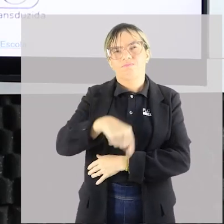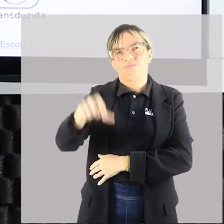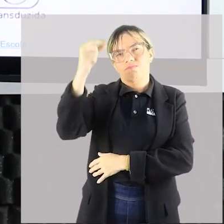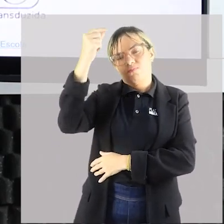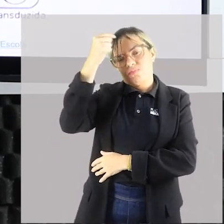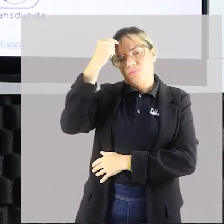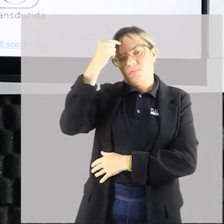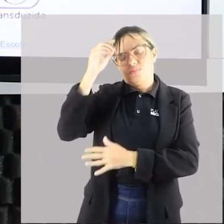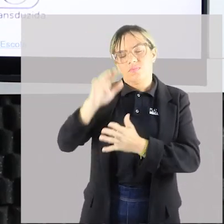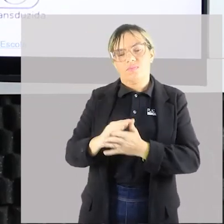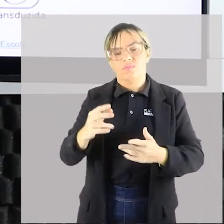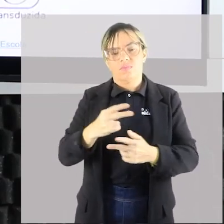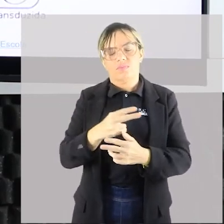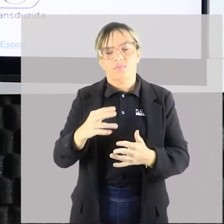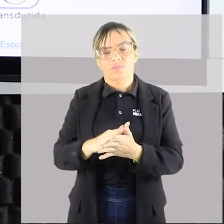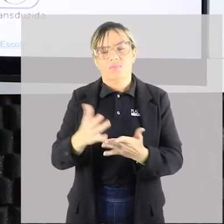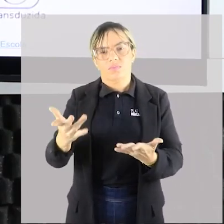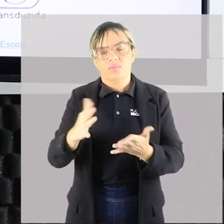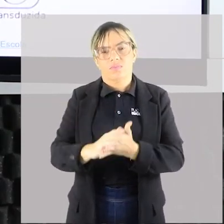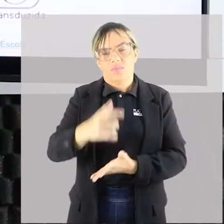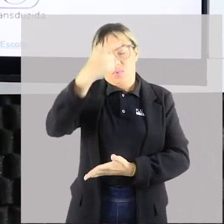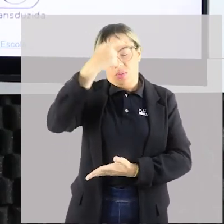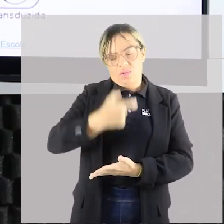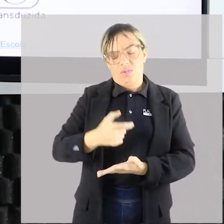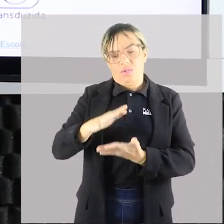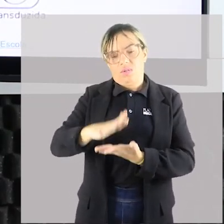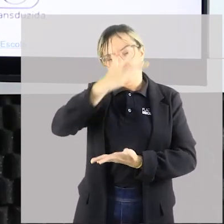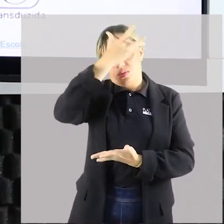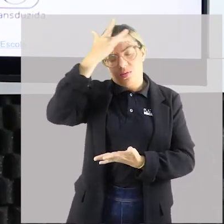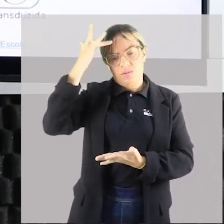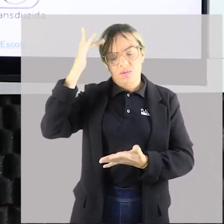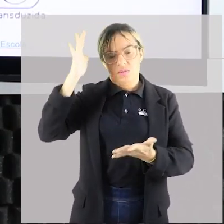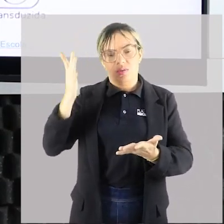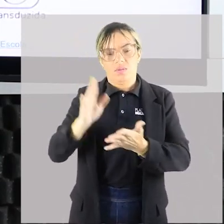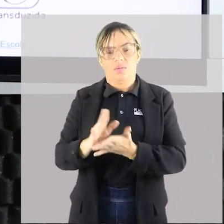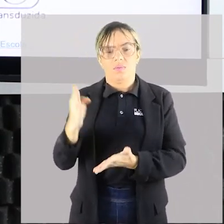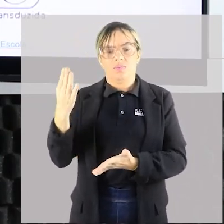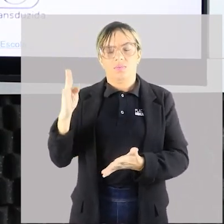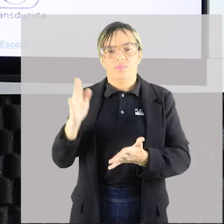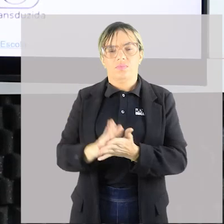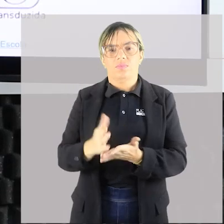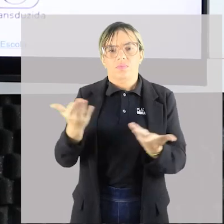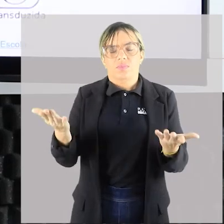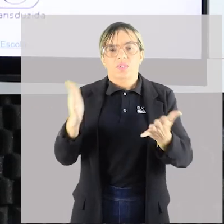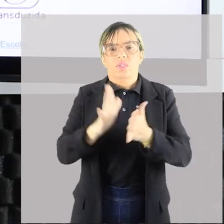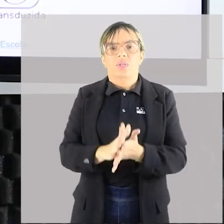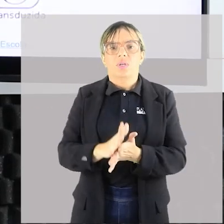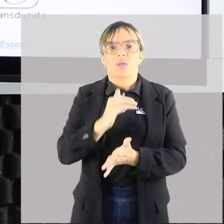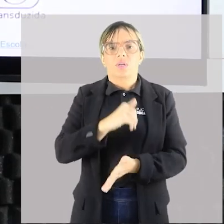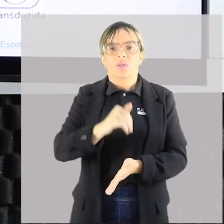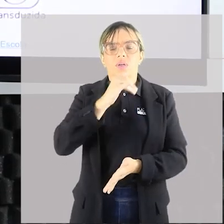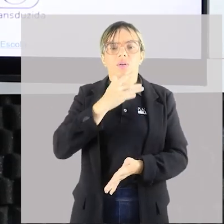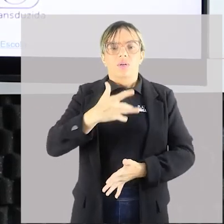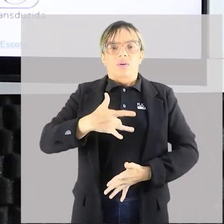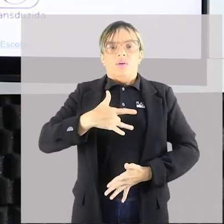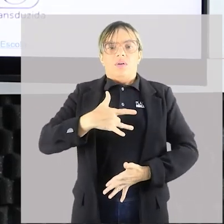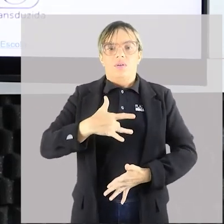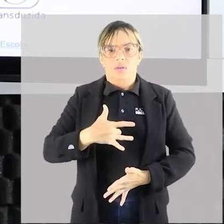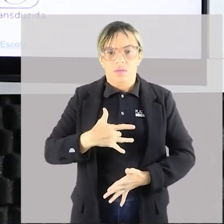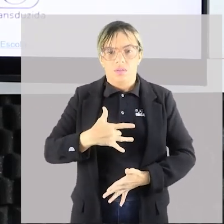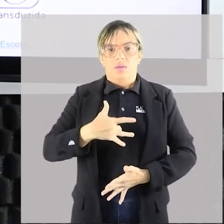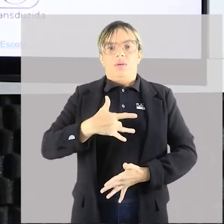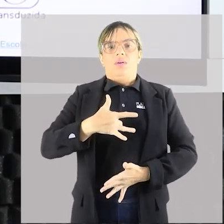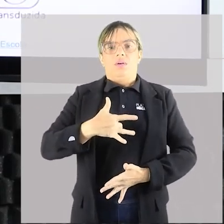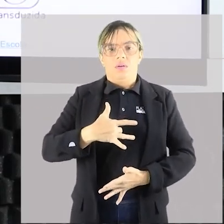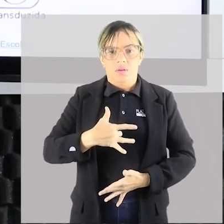por exemplo, o indivíduo está com uma doença bacteriana. Vou dar o exemplo para vocês da tuberculose, tá? O indivíduo está